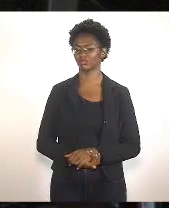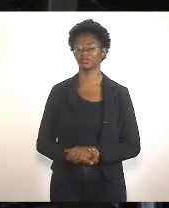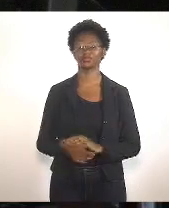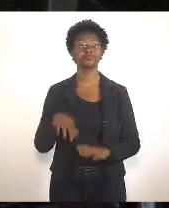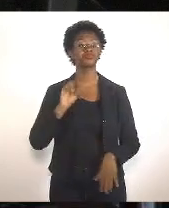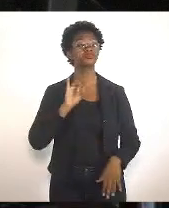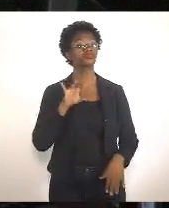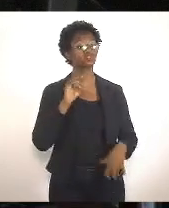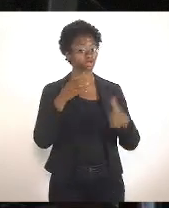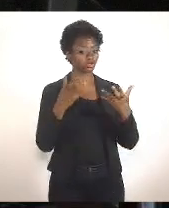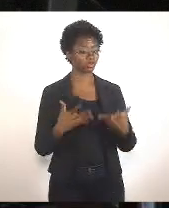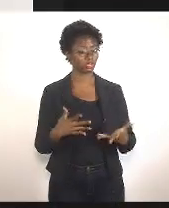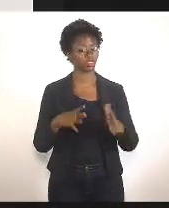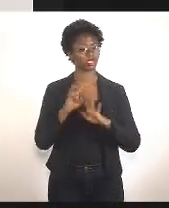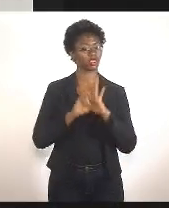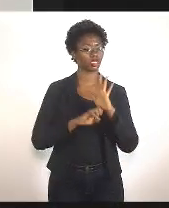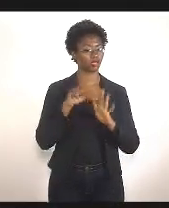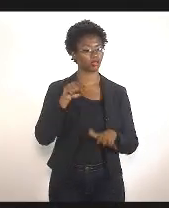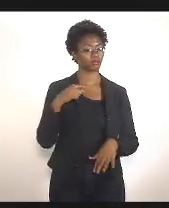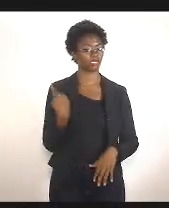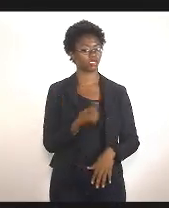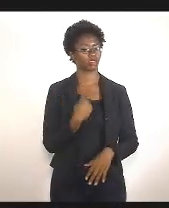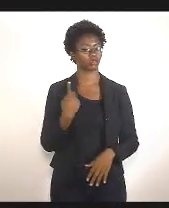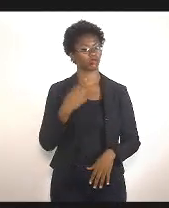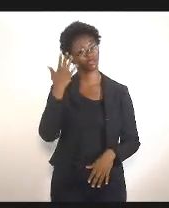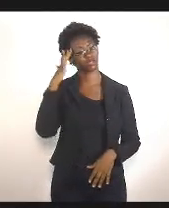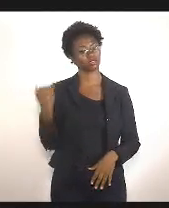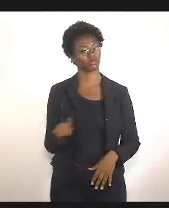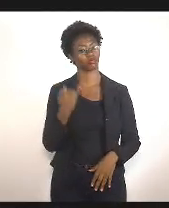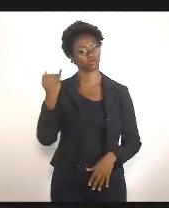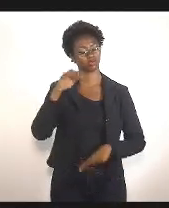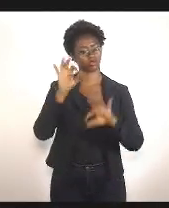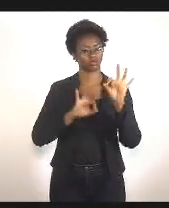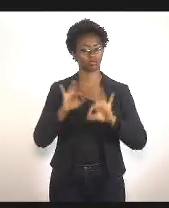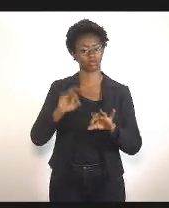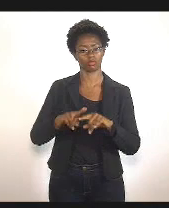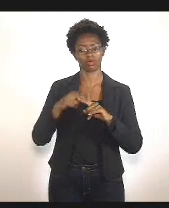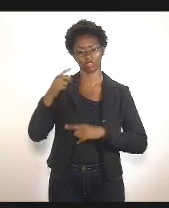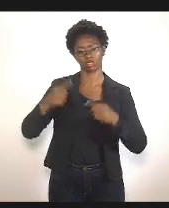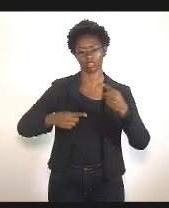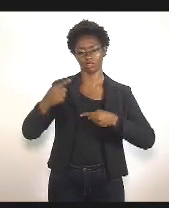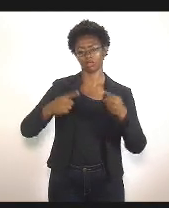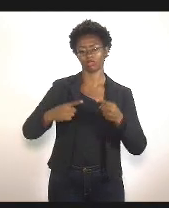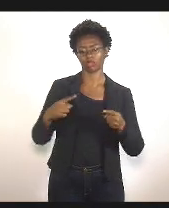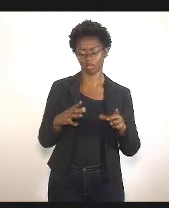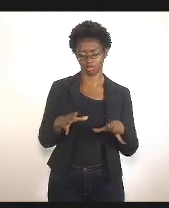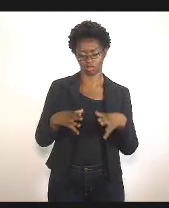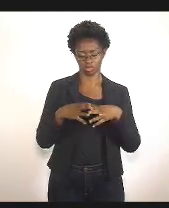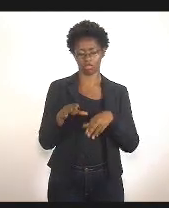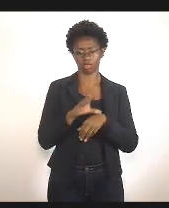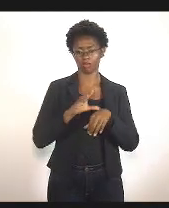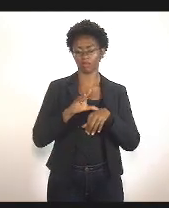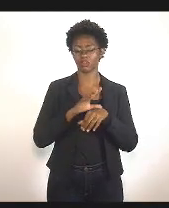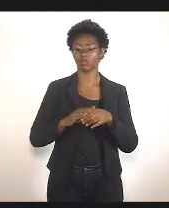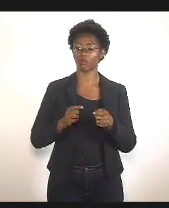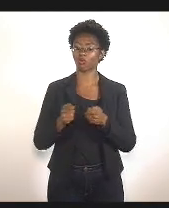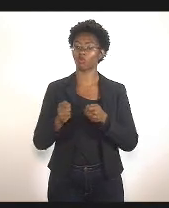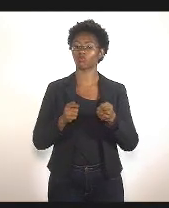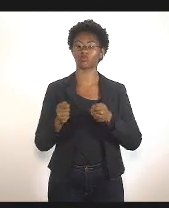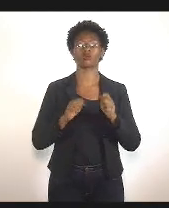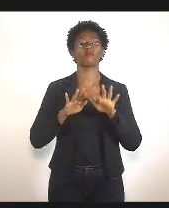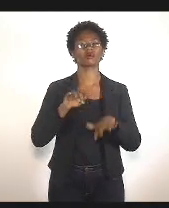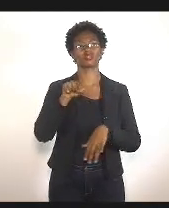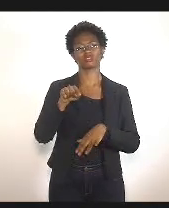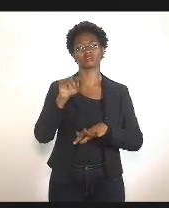para justificar essa nossa emenda, que eu acho que é importante para o projeto, a gente debateu ela amplamente aí na Comissão de Economia, mas esse projeto ele